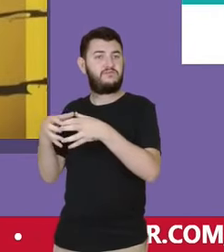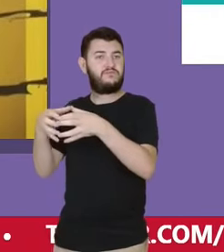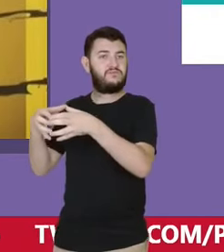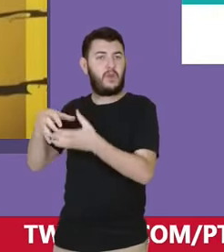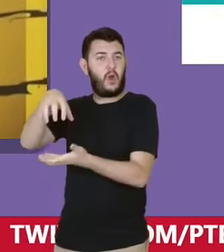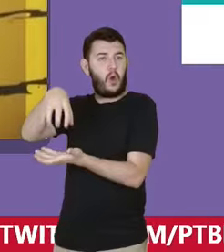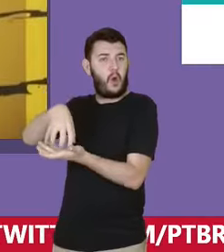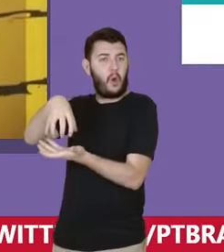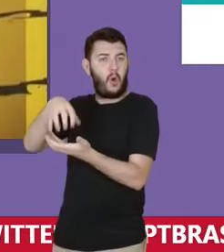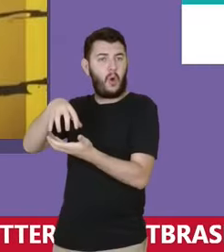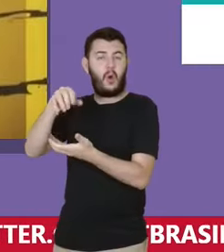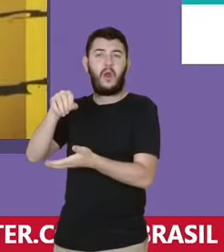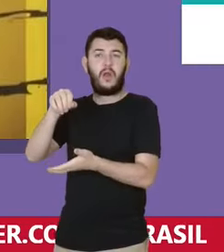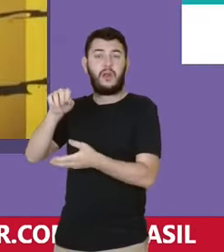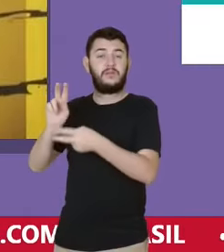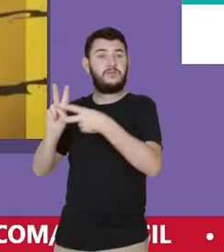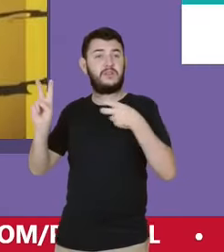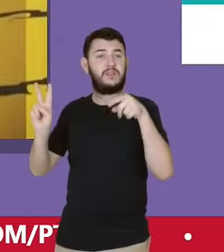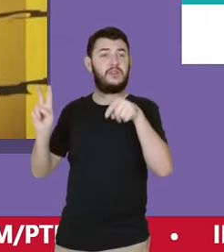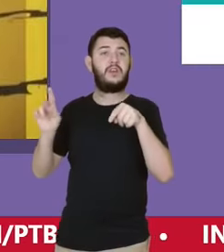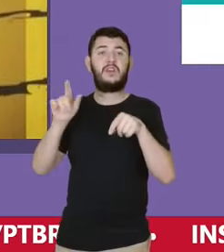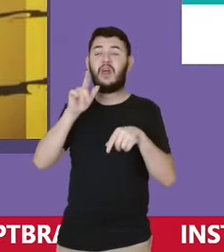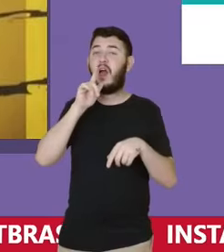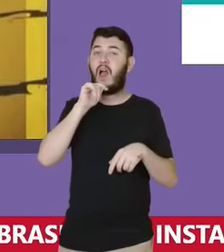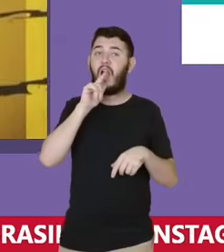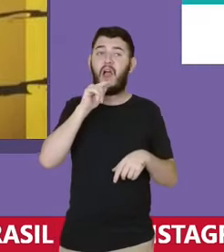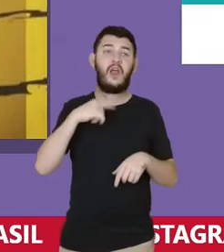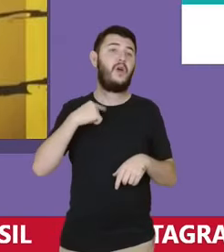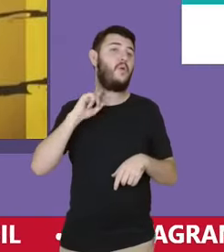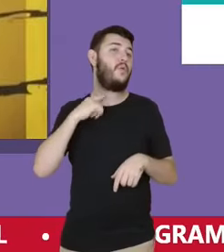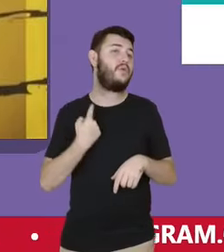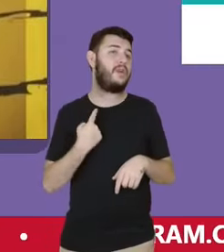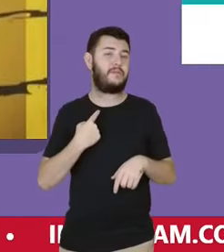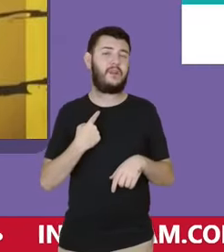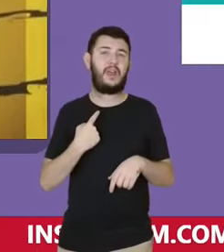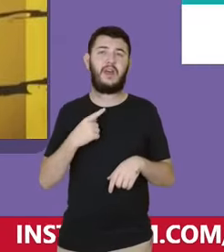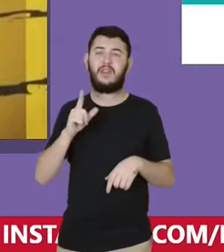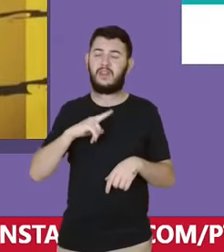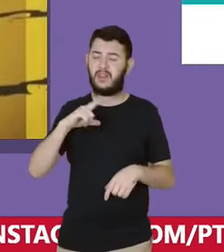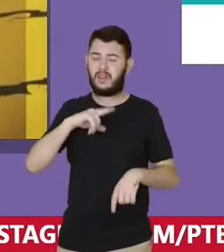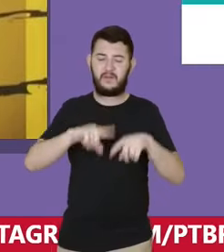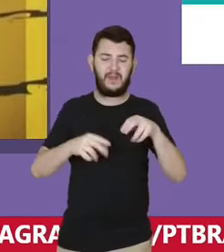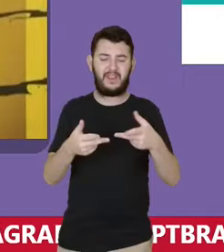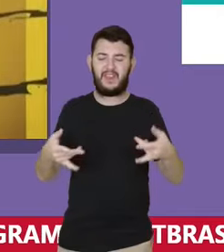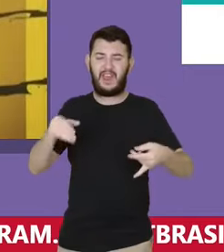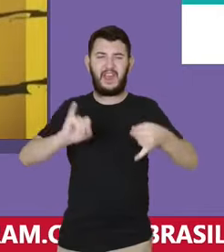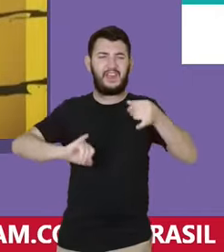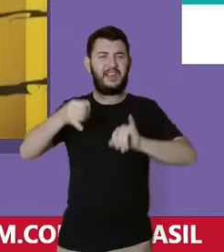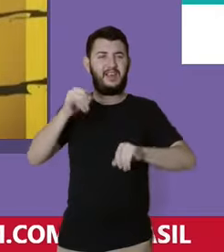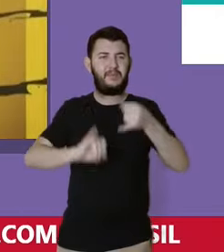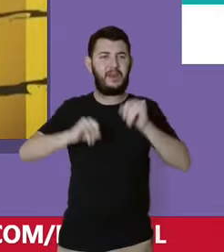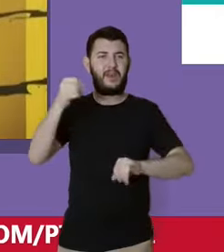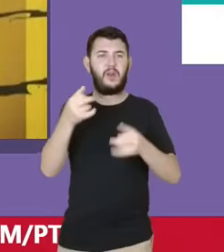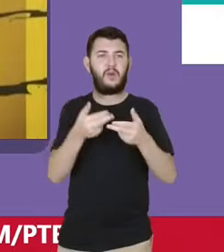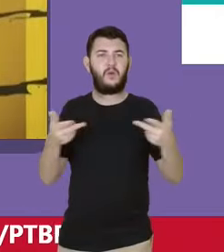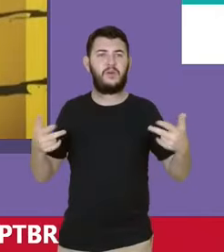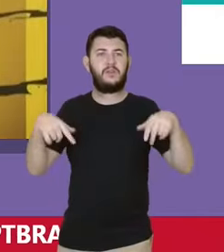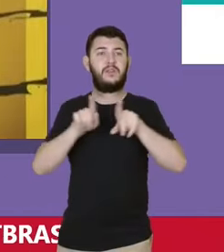contaminada, né, está poluída, né, por sedimentos, está contaminada com mercúrio. E agora também a gente